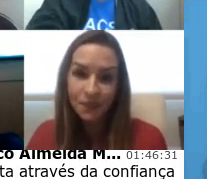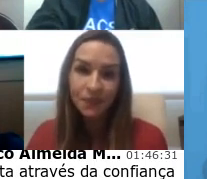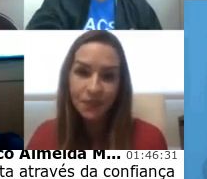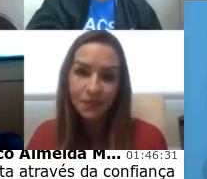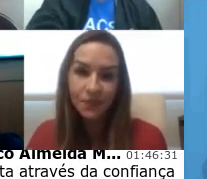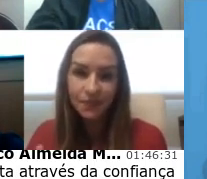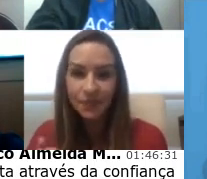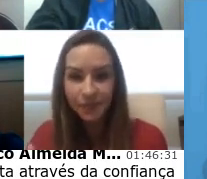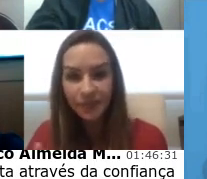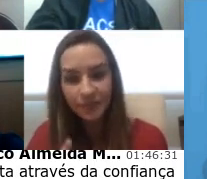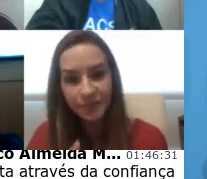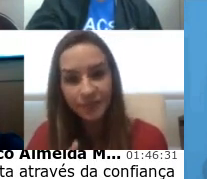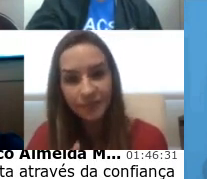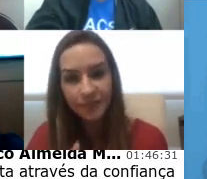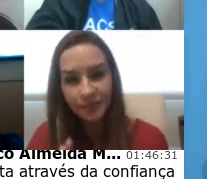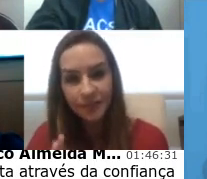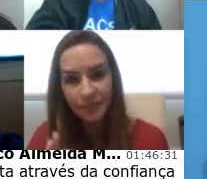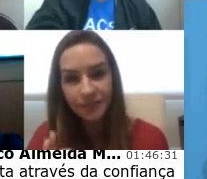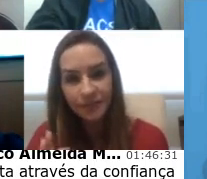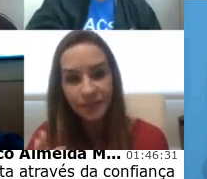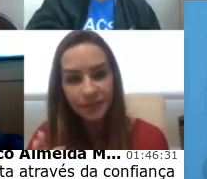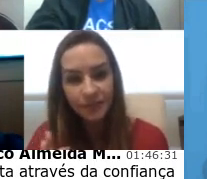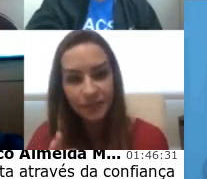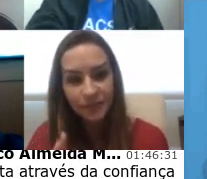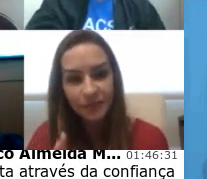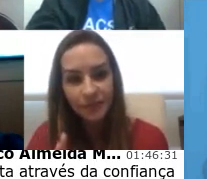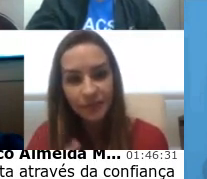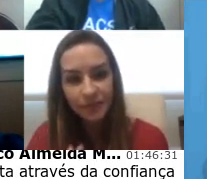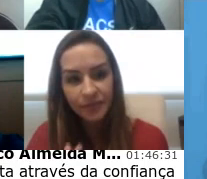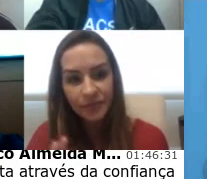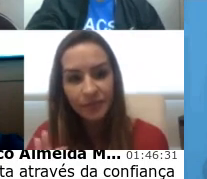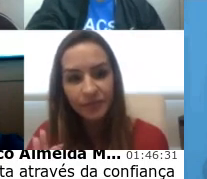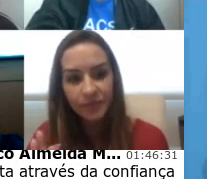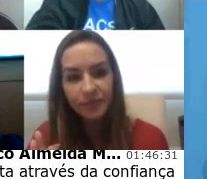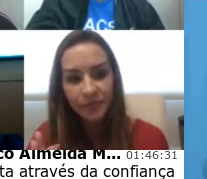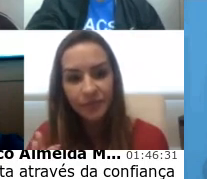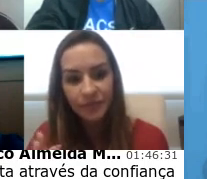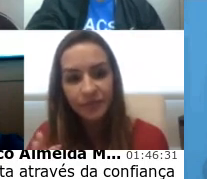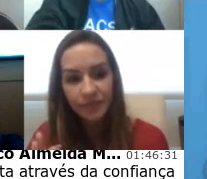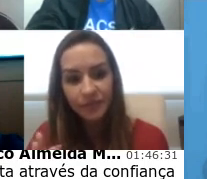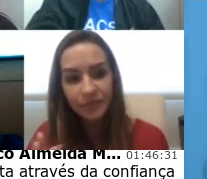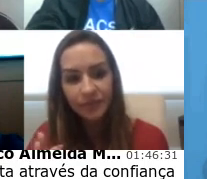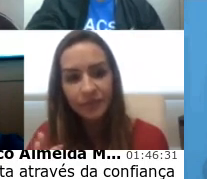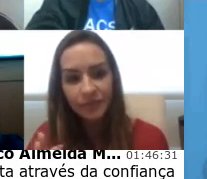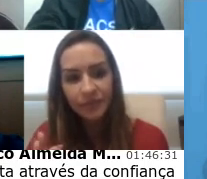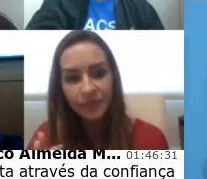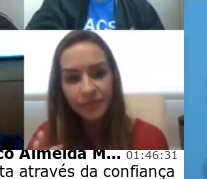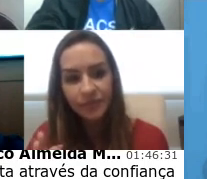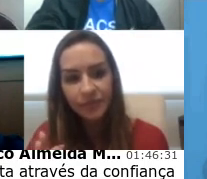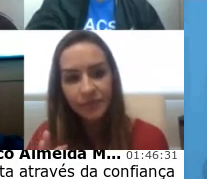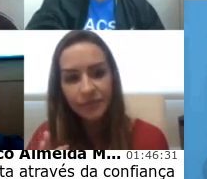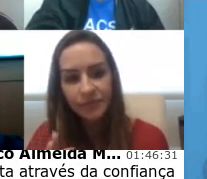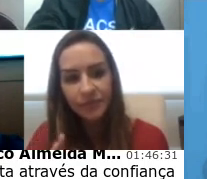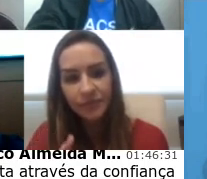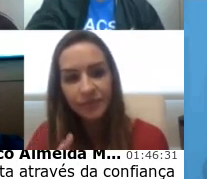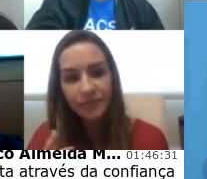e reduzir por conta a própria dose você só está fazendo com que as bactérias ficam mais resistentes do seu organismo e não respondam